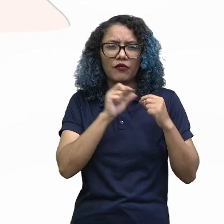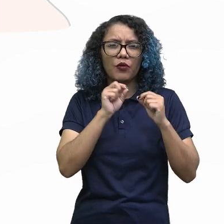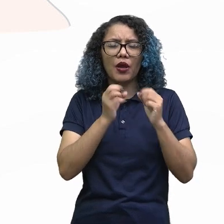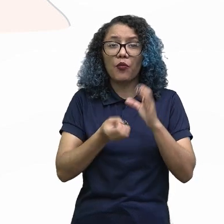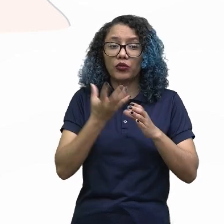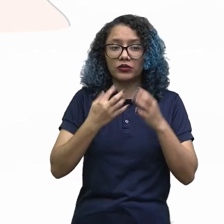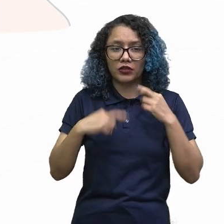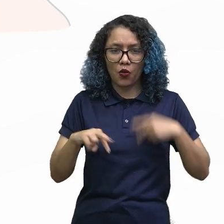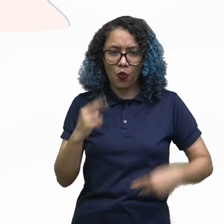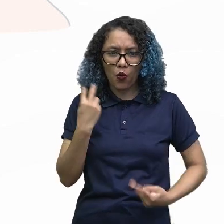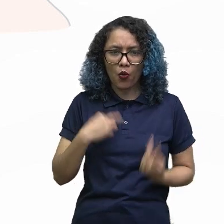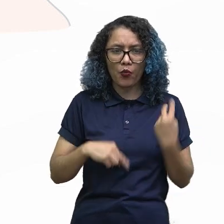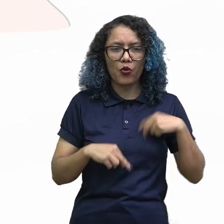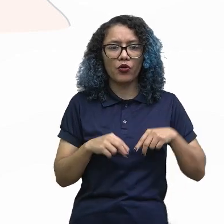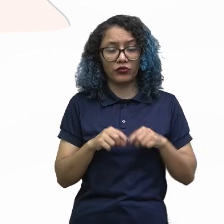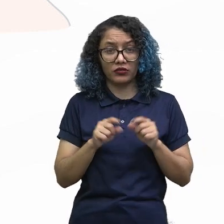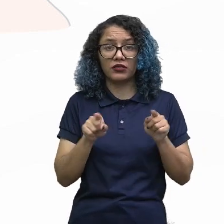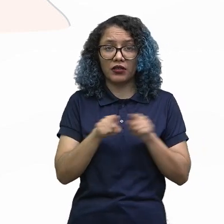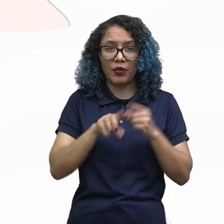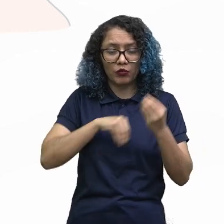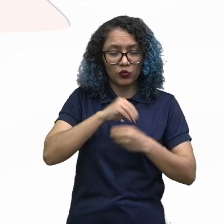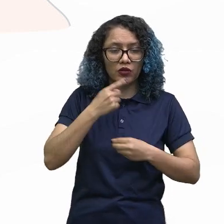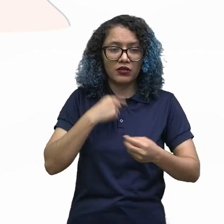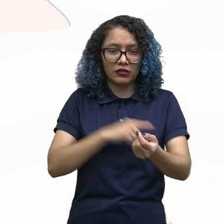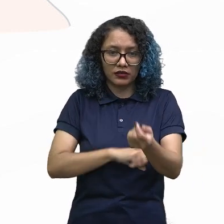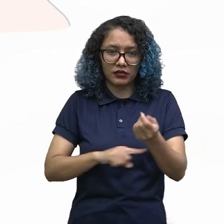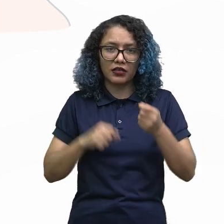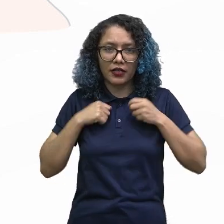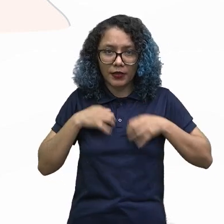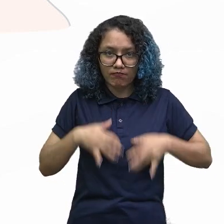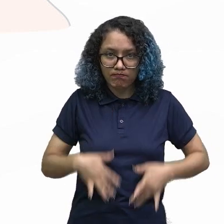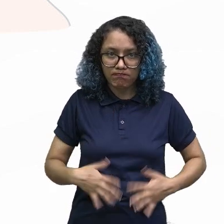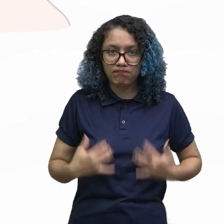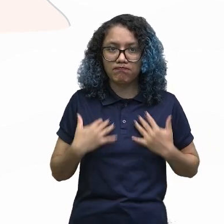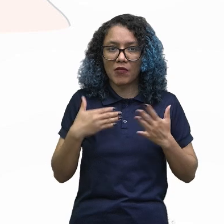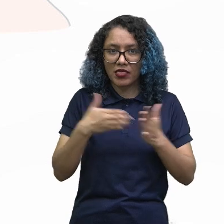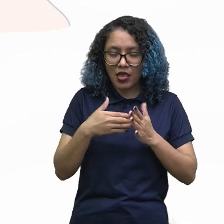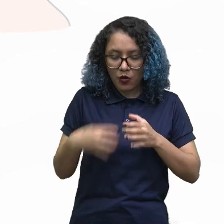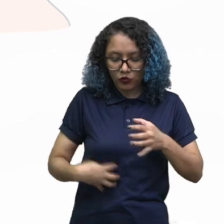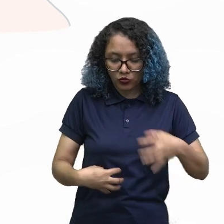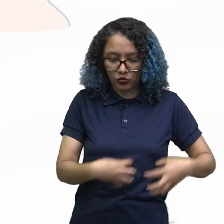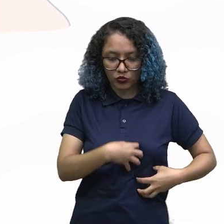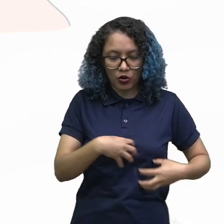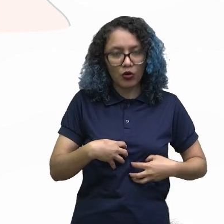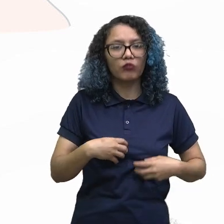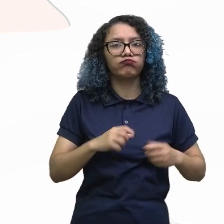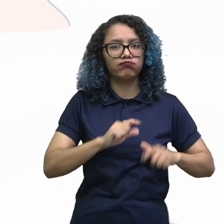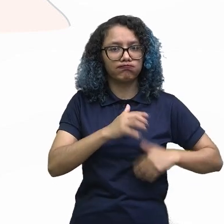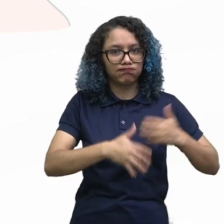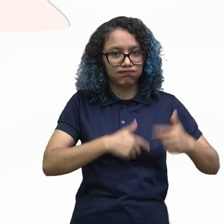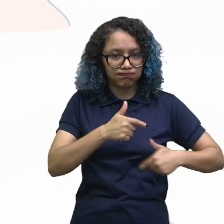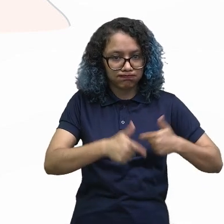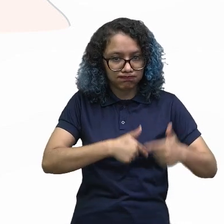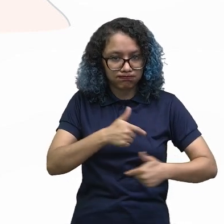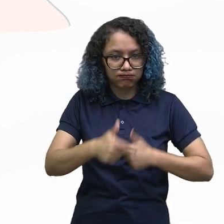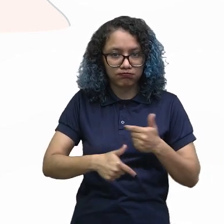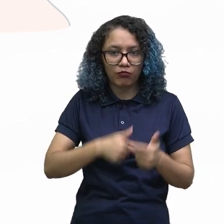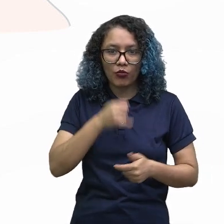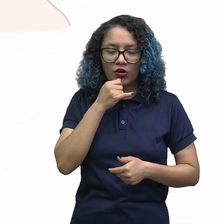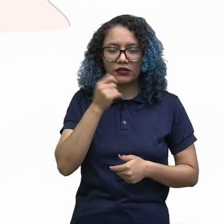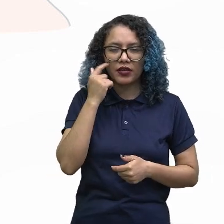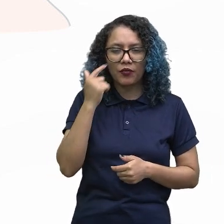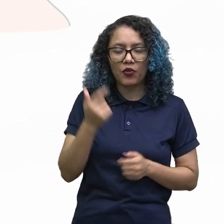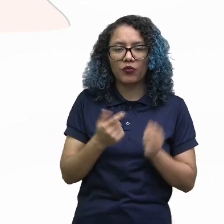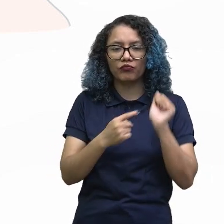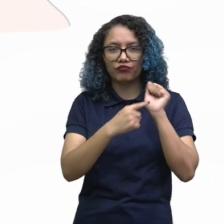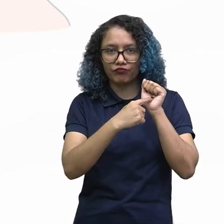até chegar aos órgãos-alvo, sobre os quais eles atuam. A gente tem uma parte aí bem importante que está destacada aí na nossa imagem, que é o